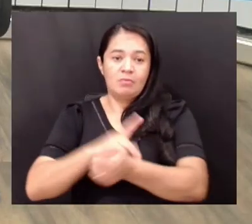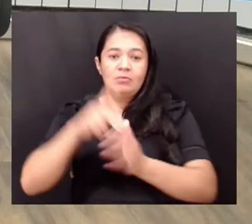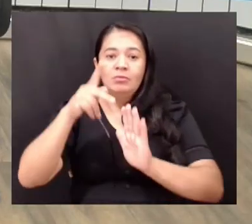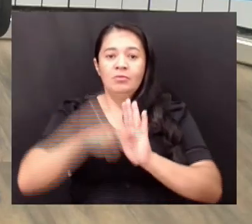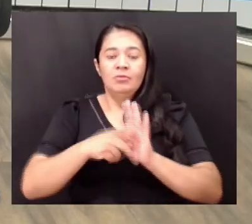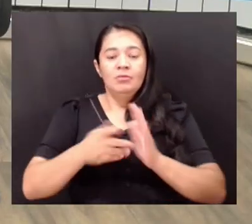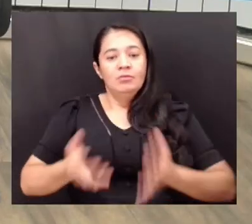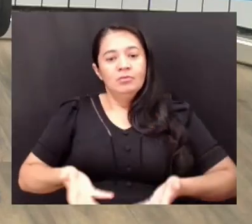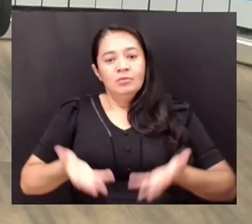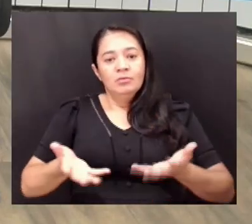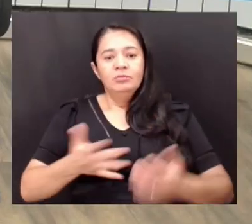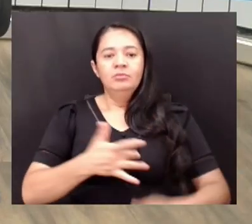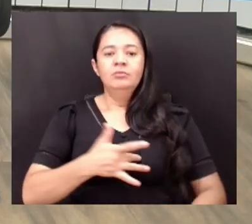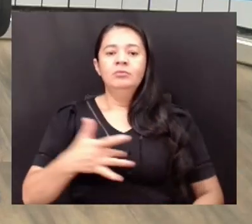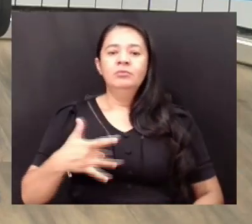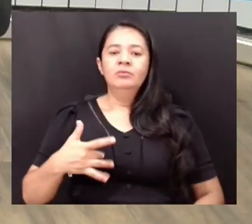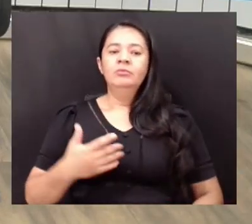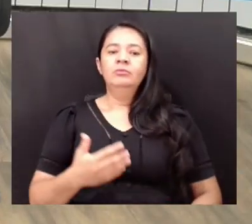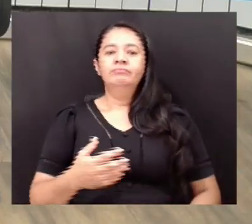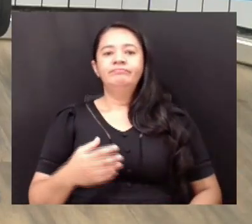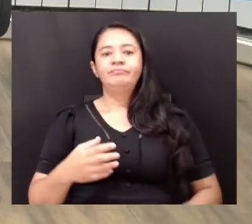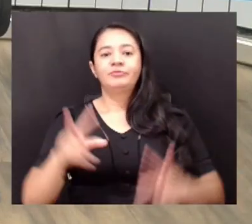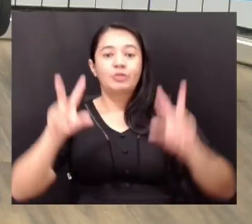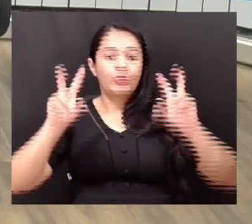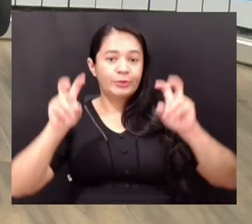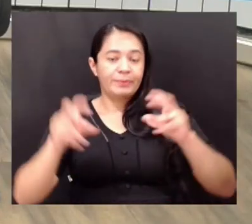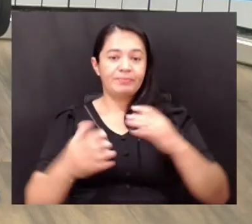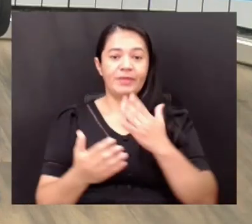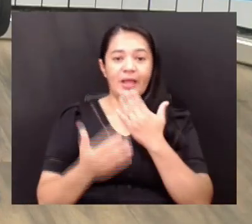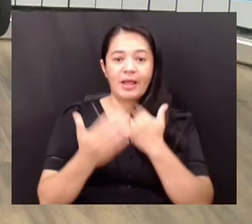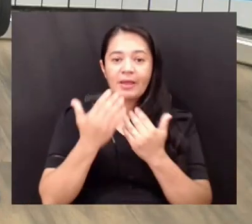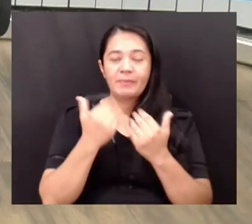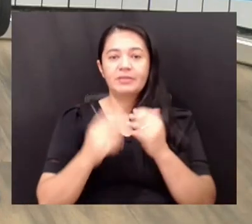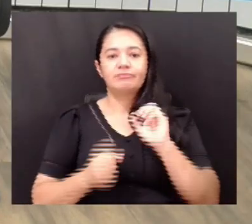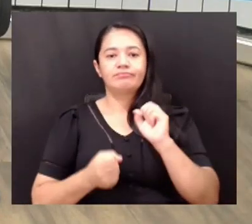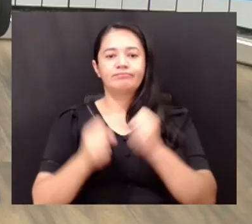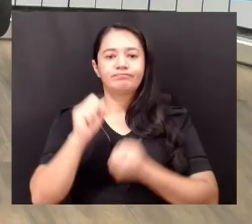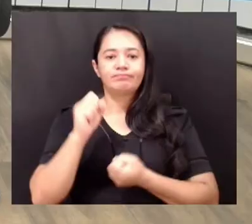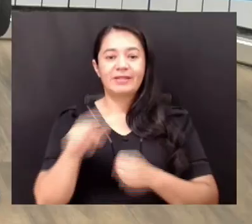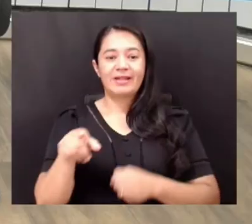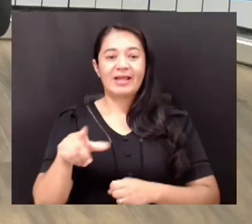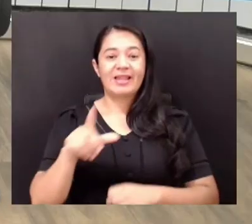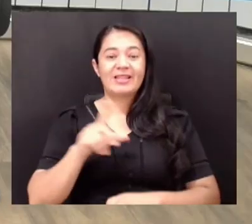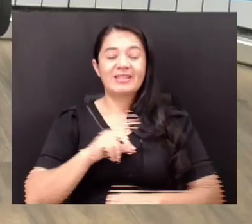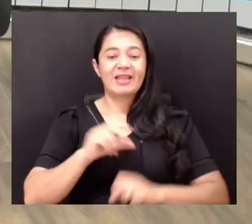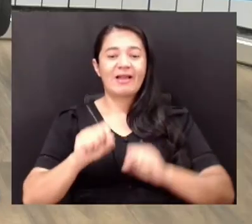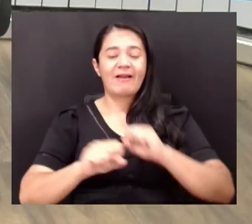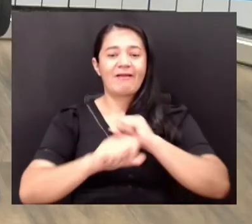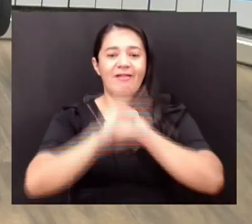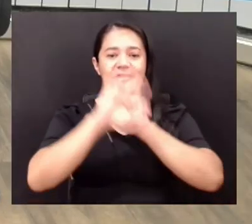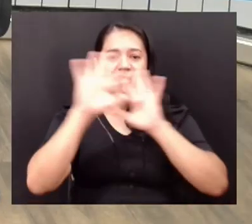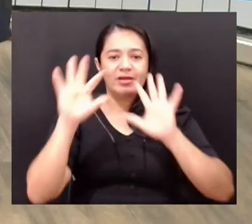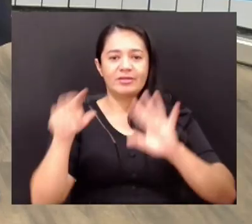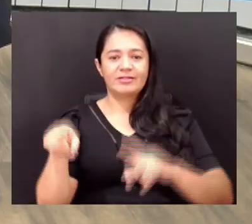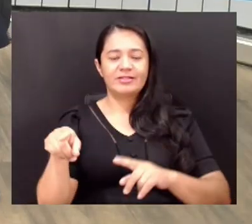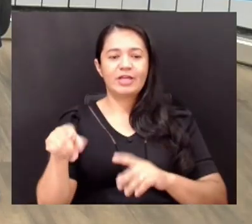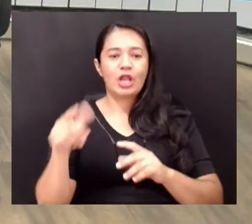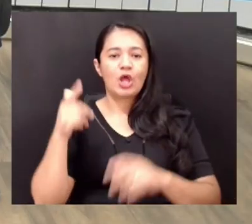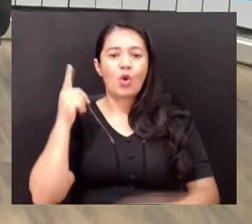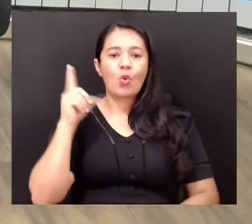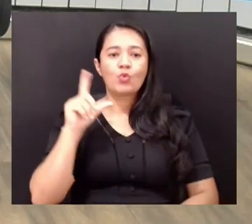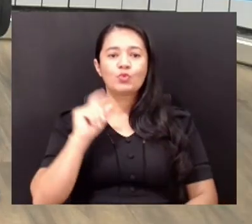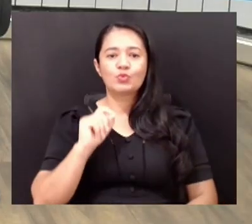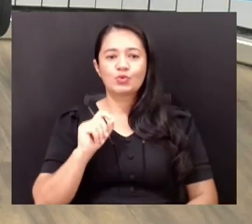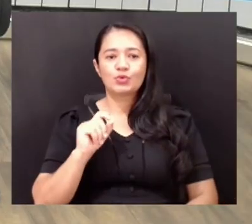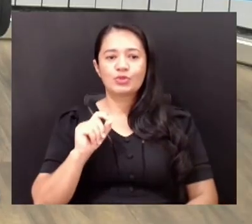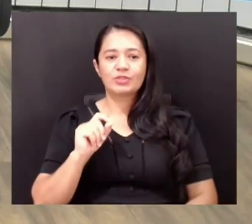relação à alimentação, atividade física, que ela tenha transparência para que ela possa ser